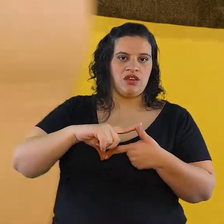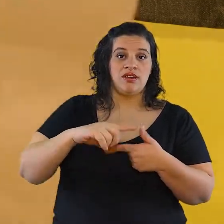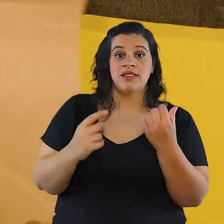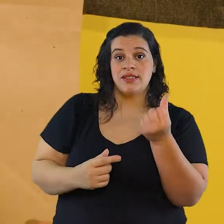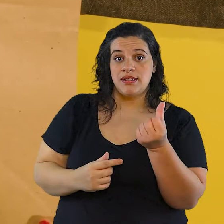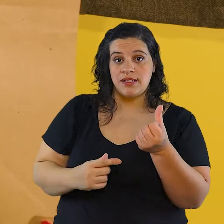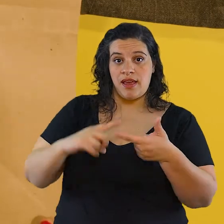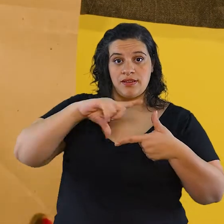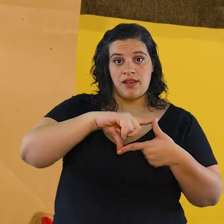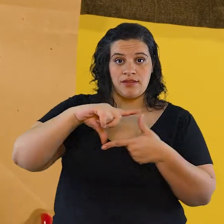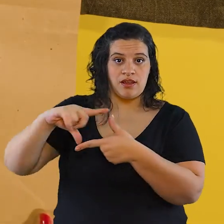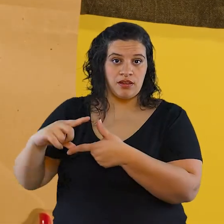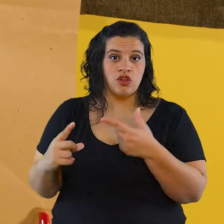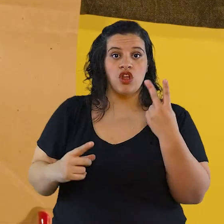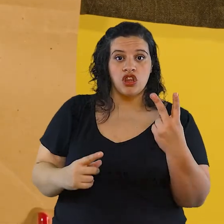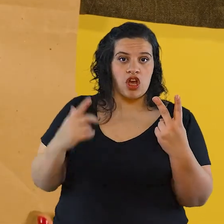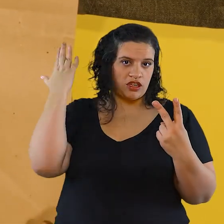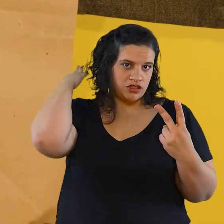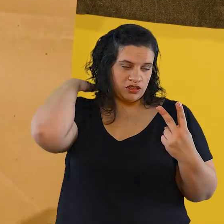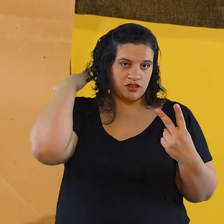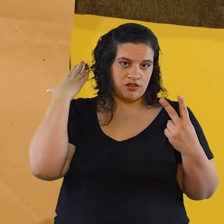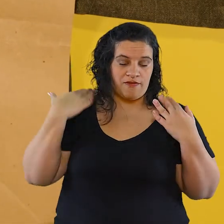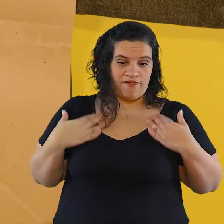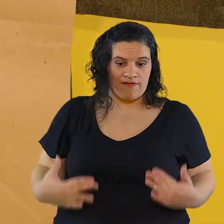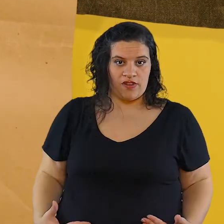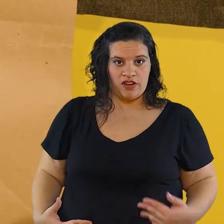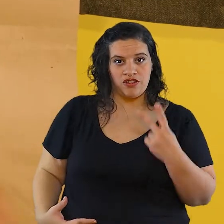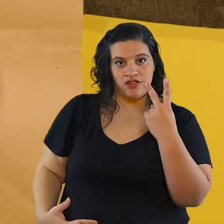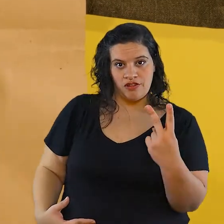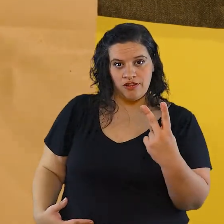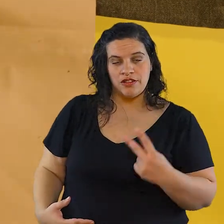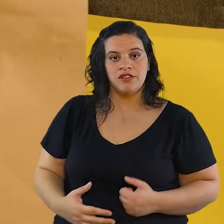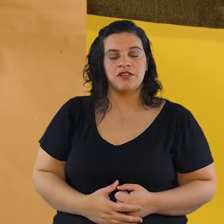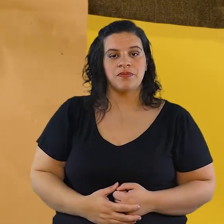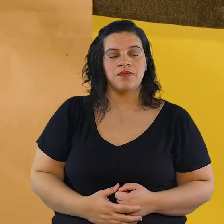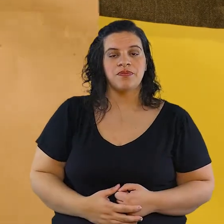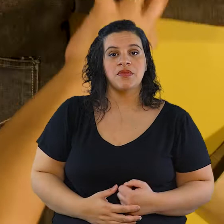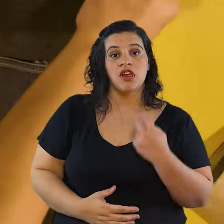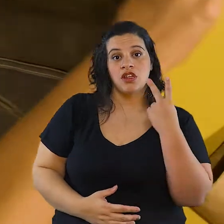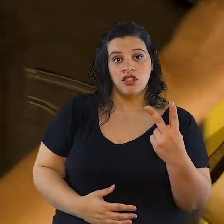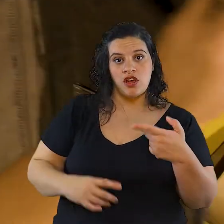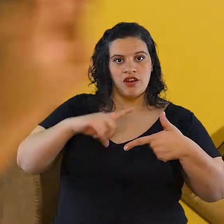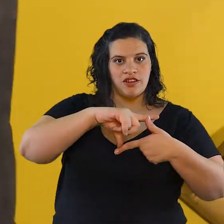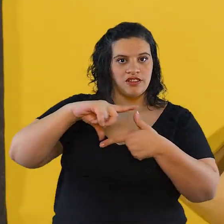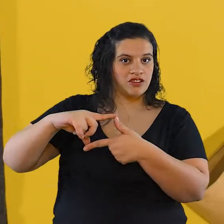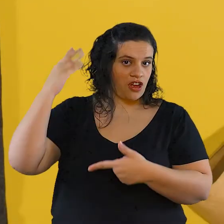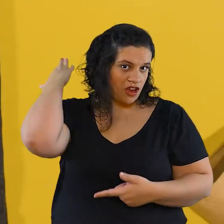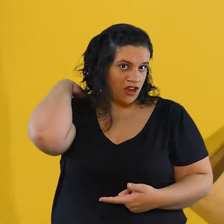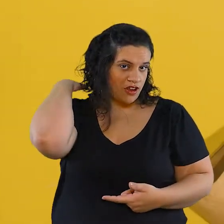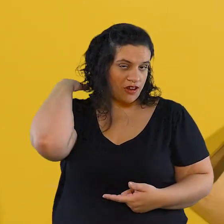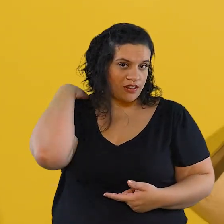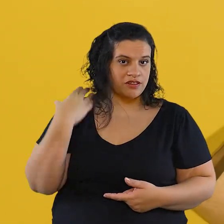Então são, no total de 6 retângulos, então 2 aqui para a parte da frente, aqui